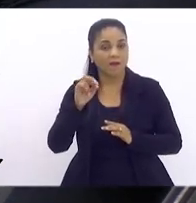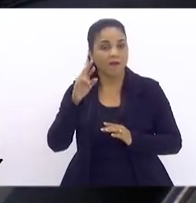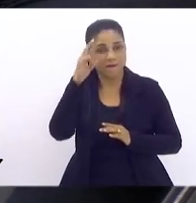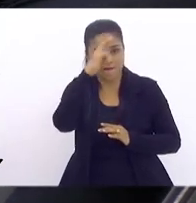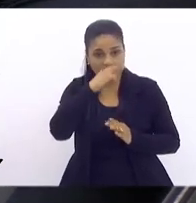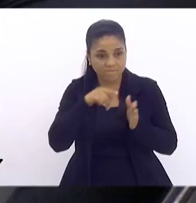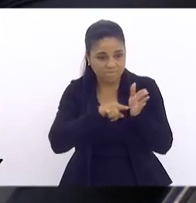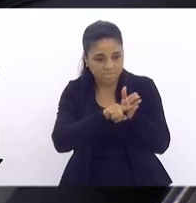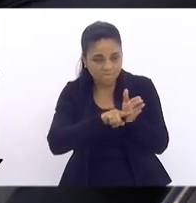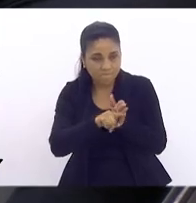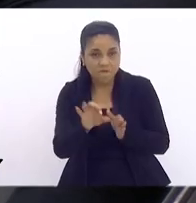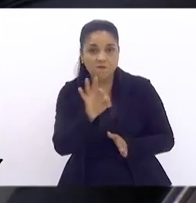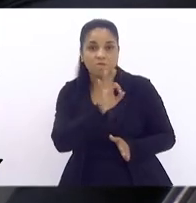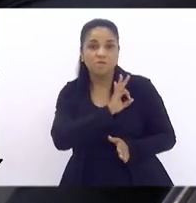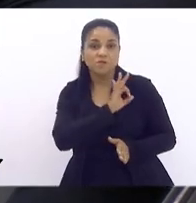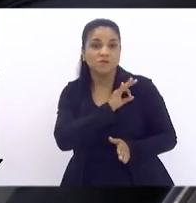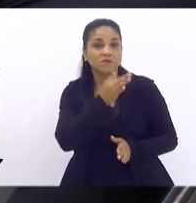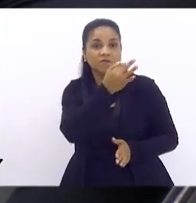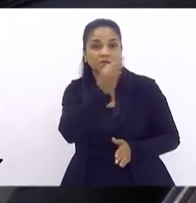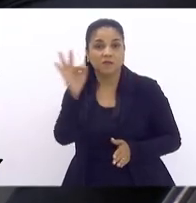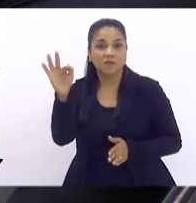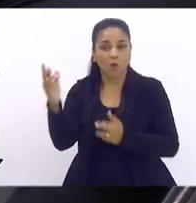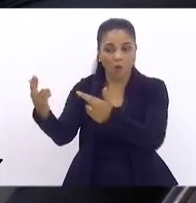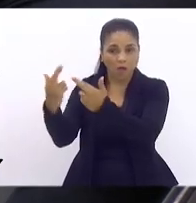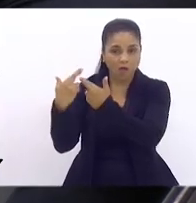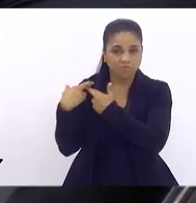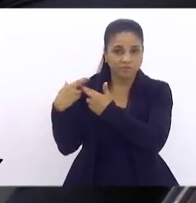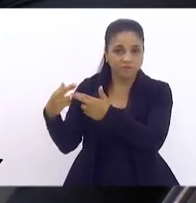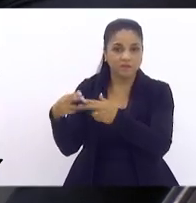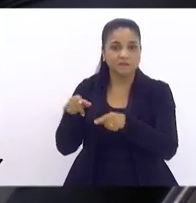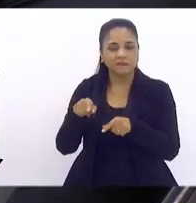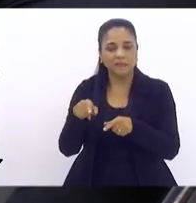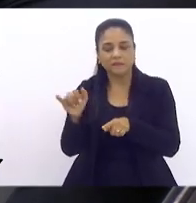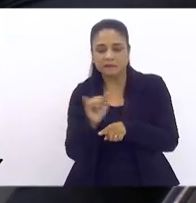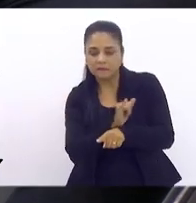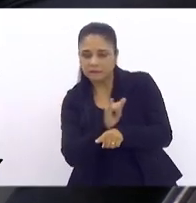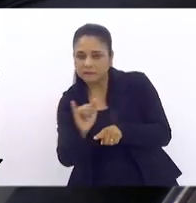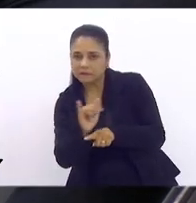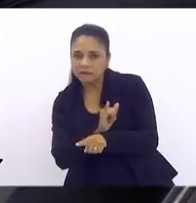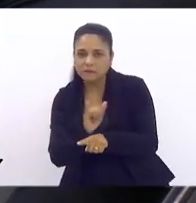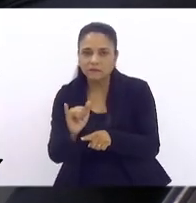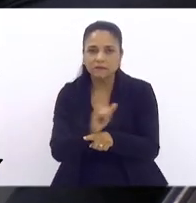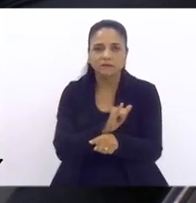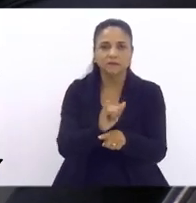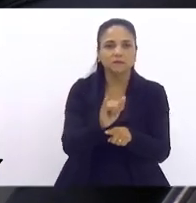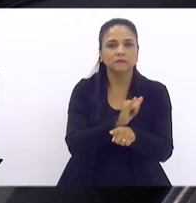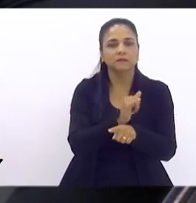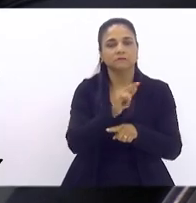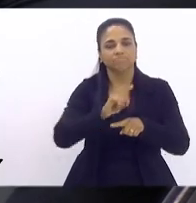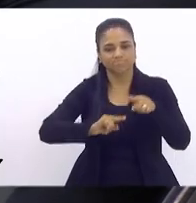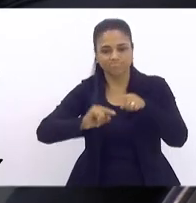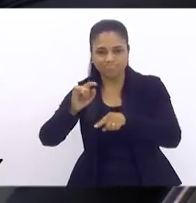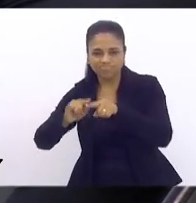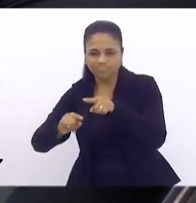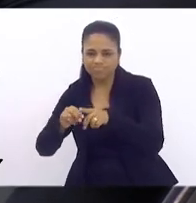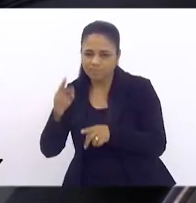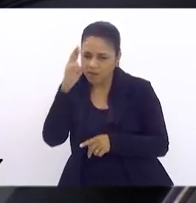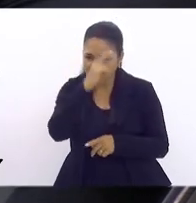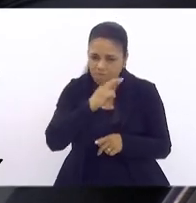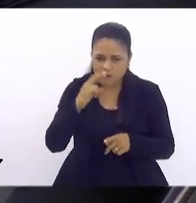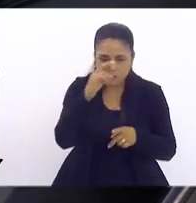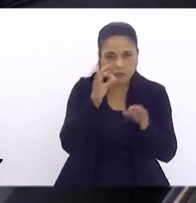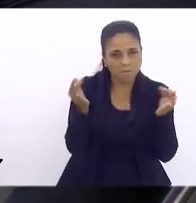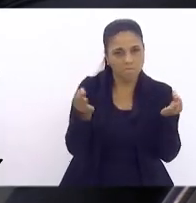federal porque a Polícia Federal tem mais meios dispõe de mais meses mas ferramentas para investigar